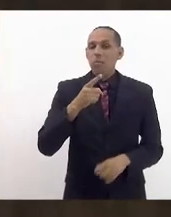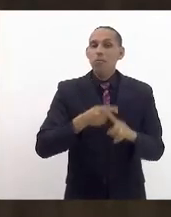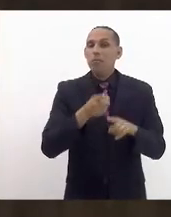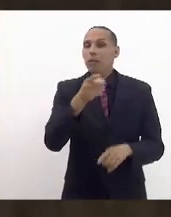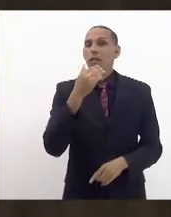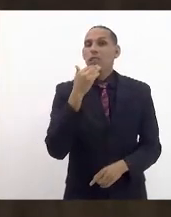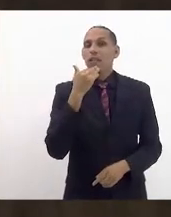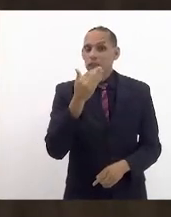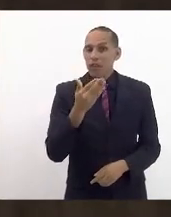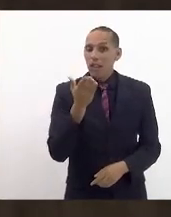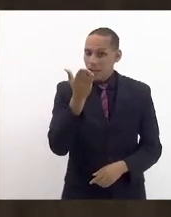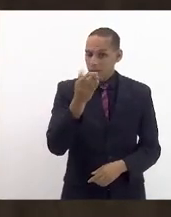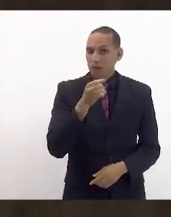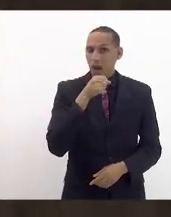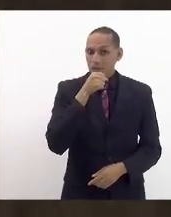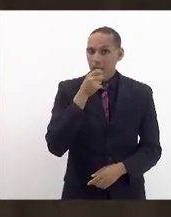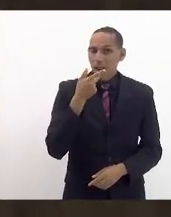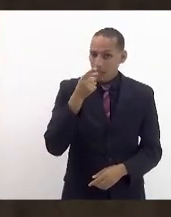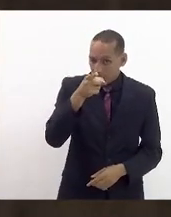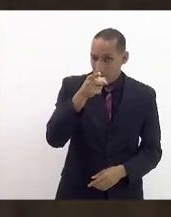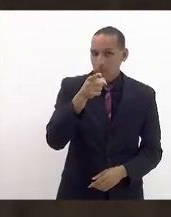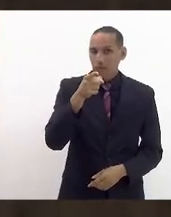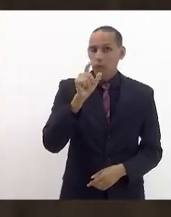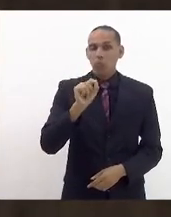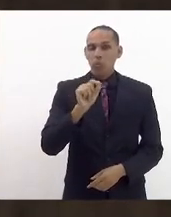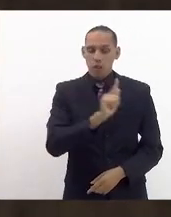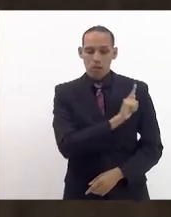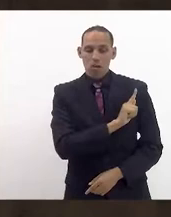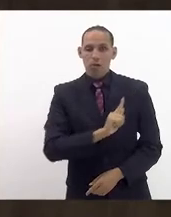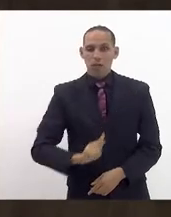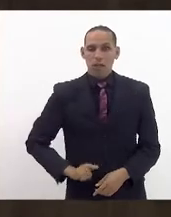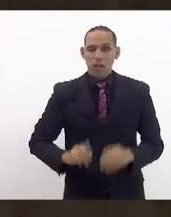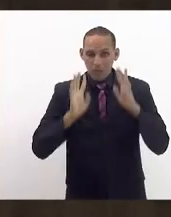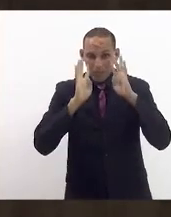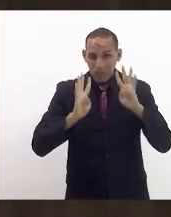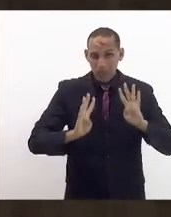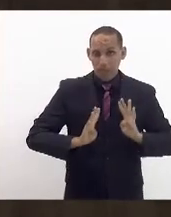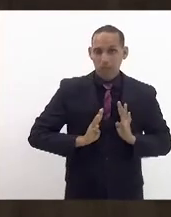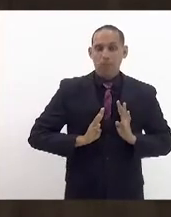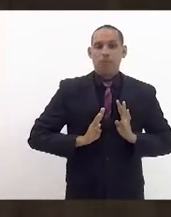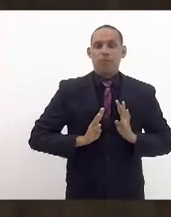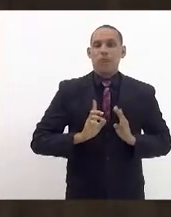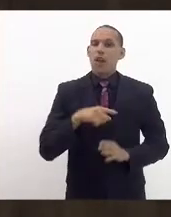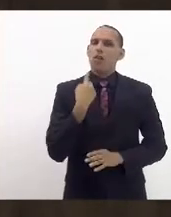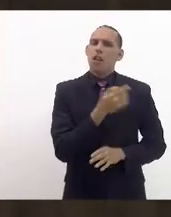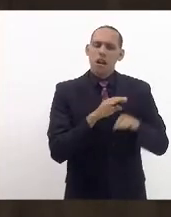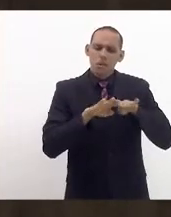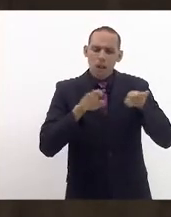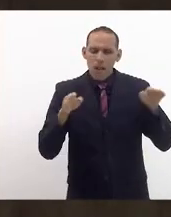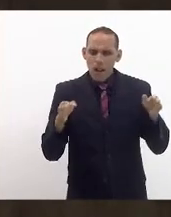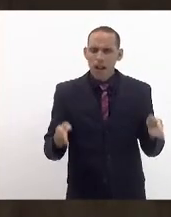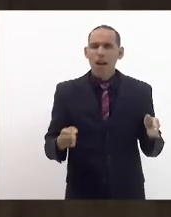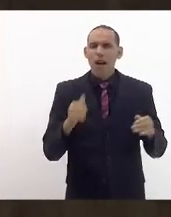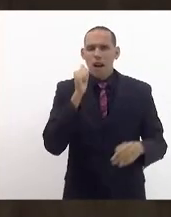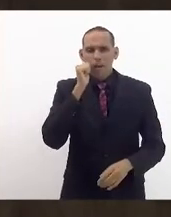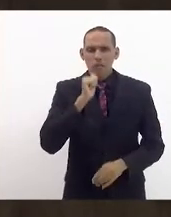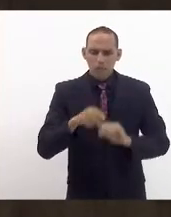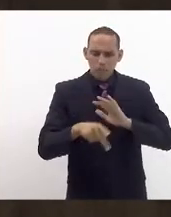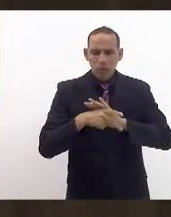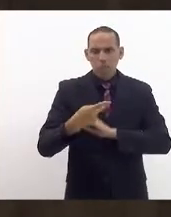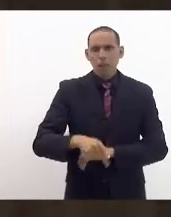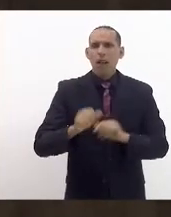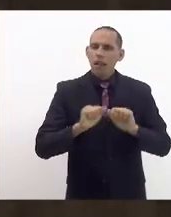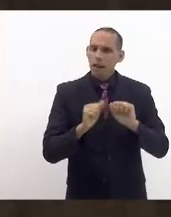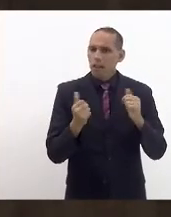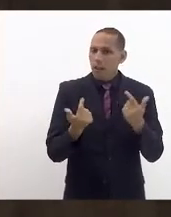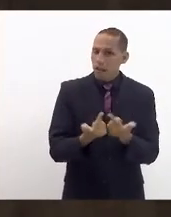pediu nesse microfone que o governador nos atendesse enquanto bancada feminina da LERJ.